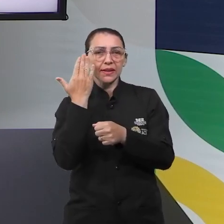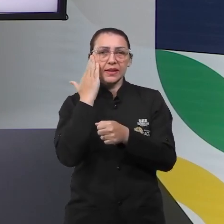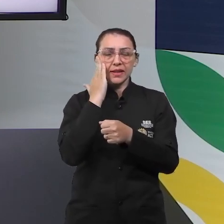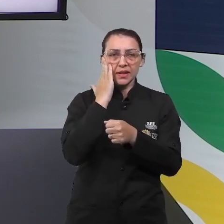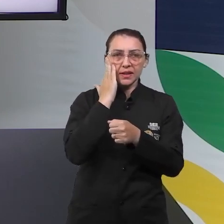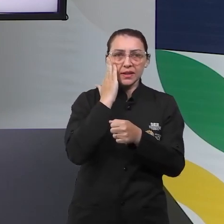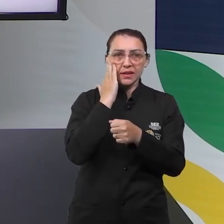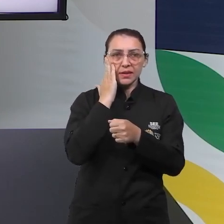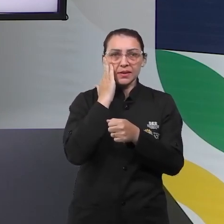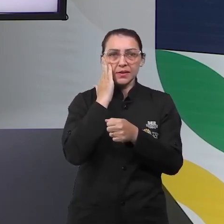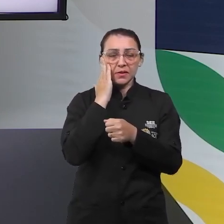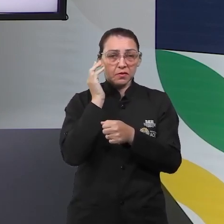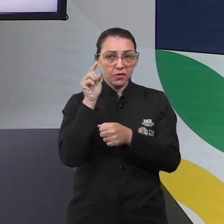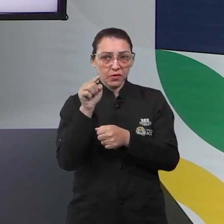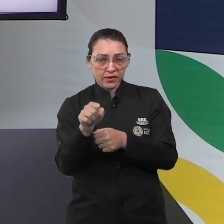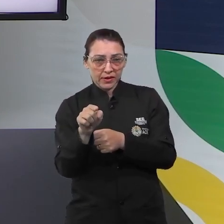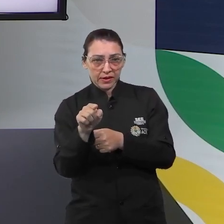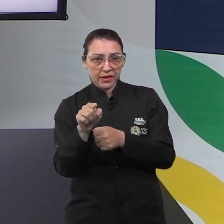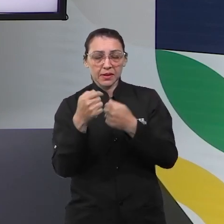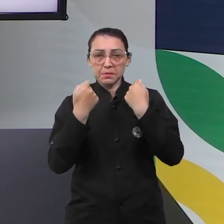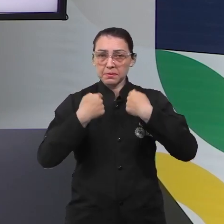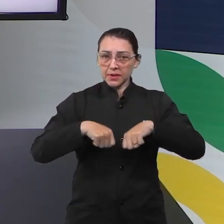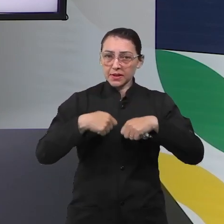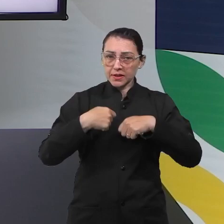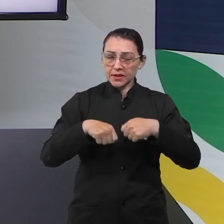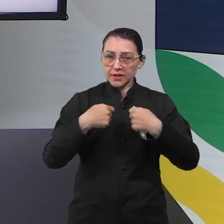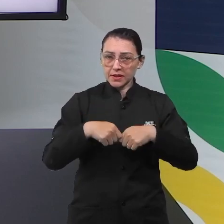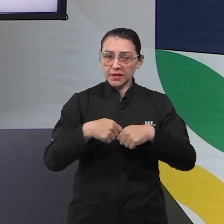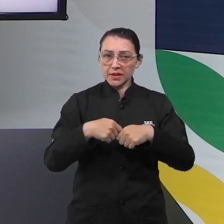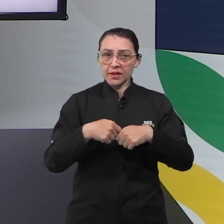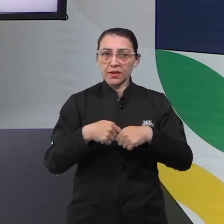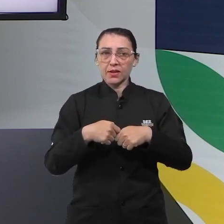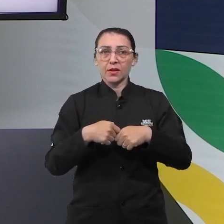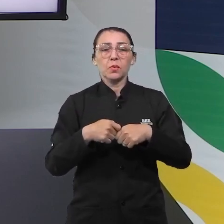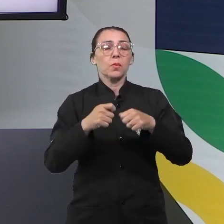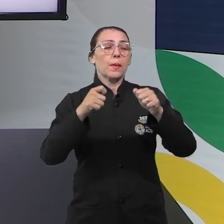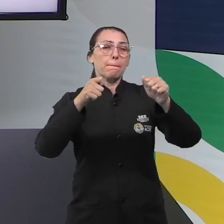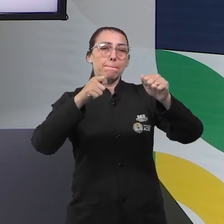algo? Vocês têm atualmente uma